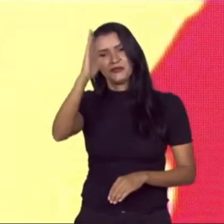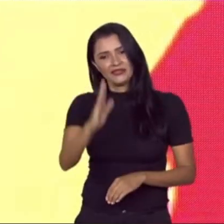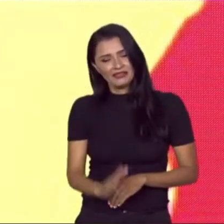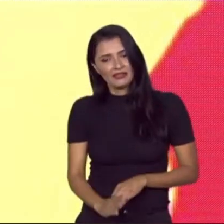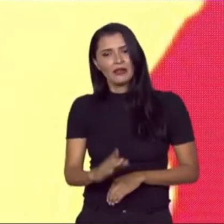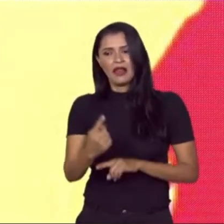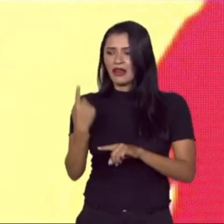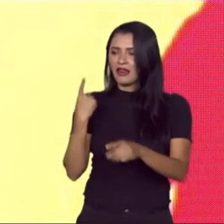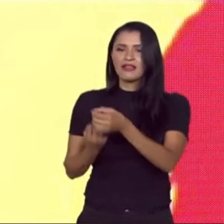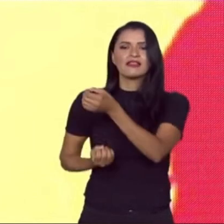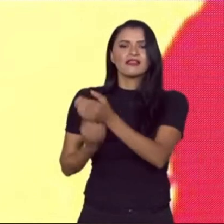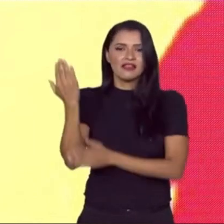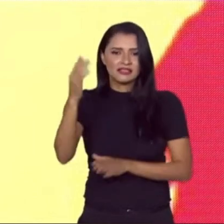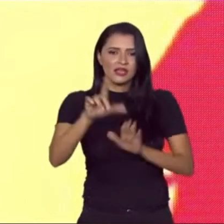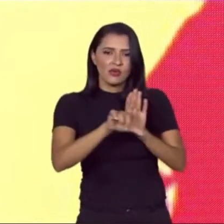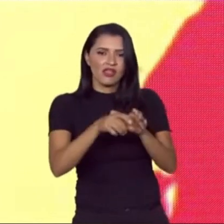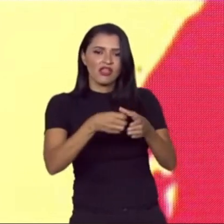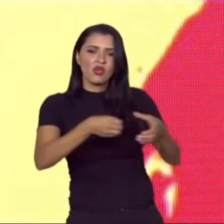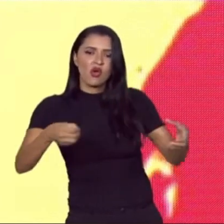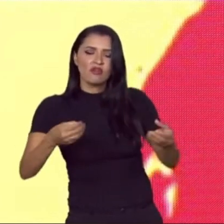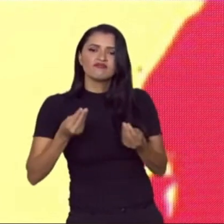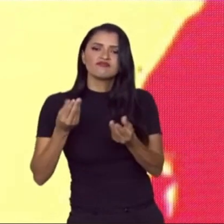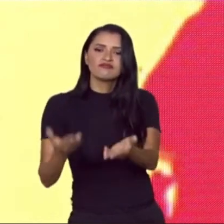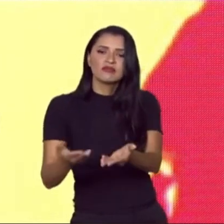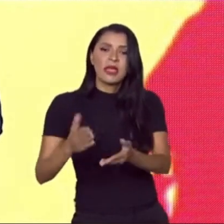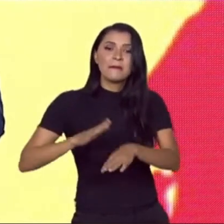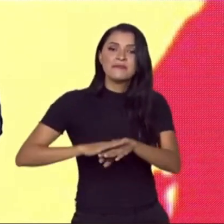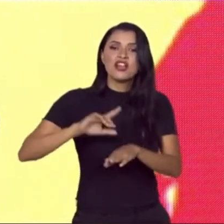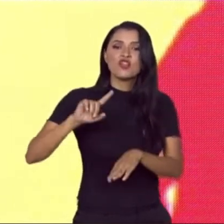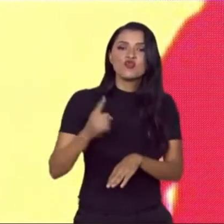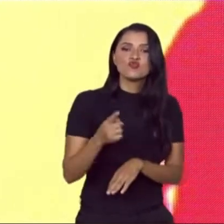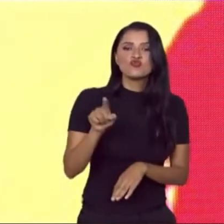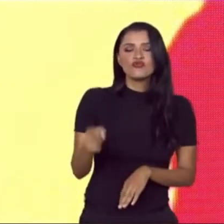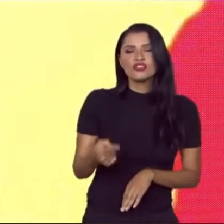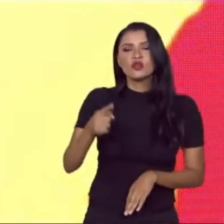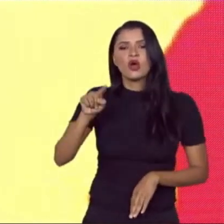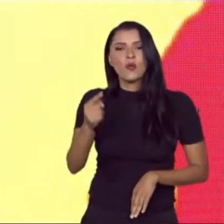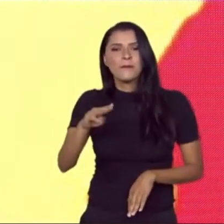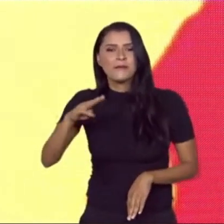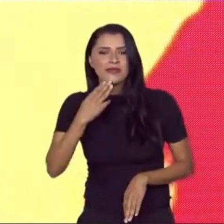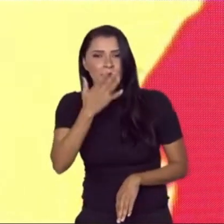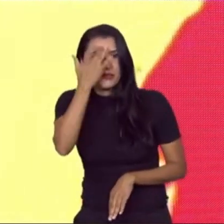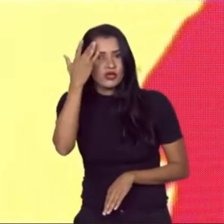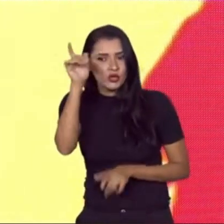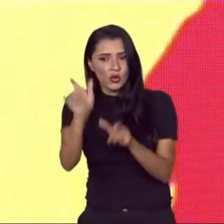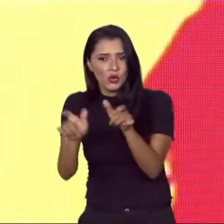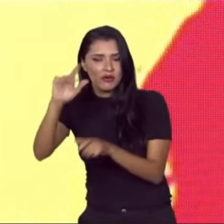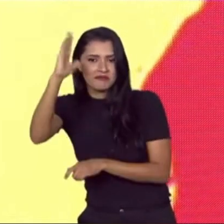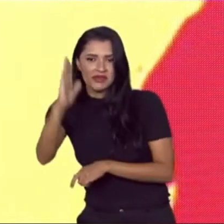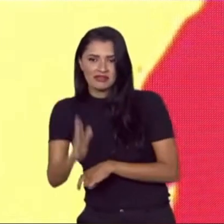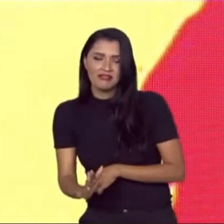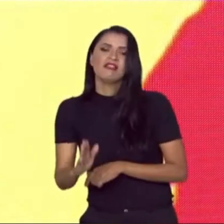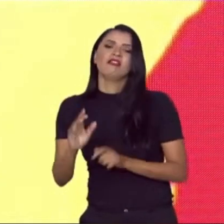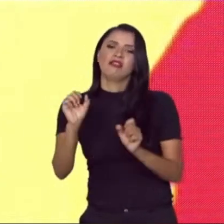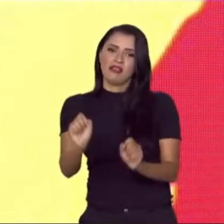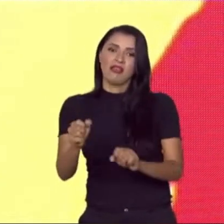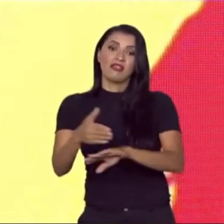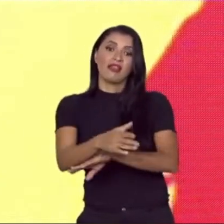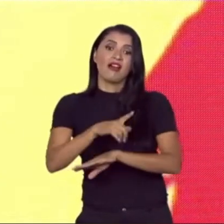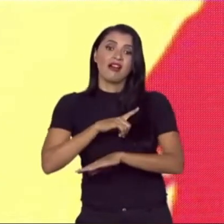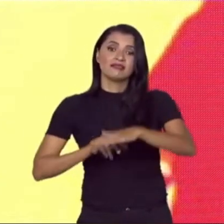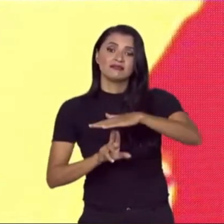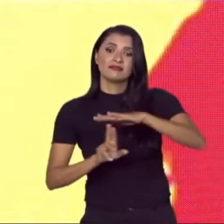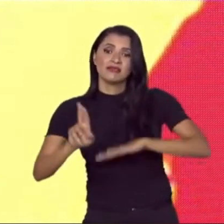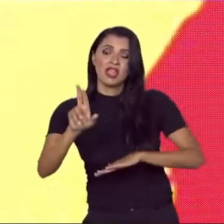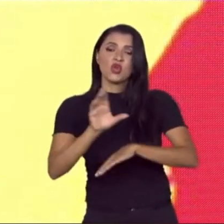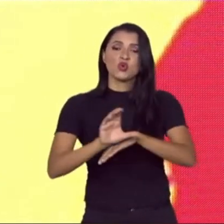sua criação, a lei de cotas propiciou que mais de 1,1 milhão de brasileiras e brasileiros